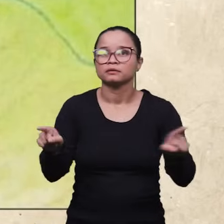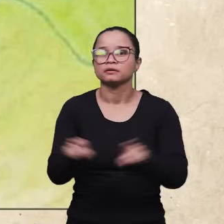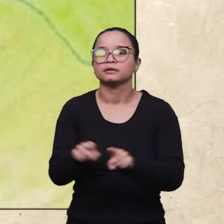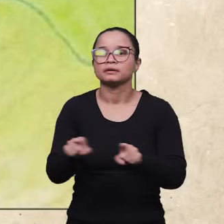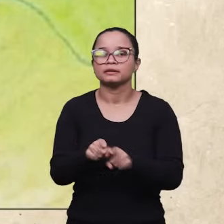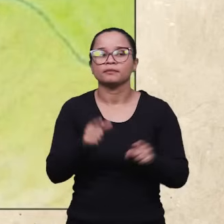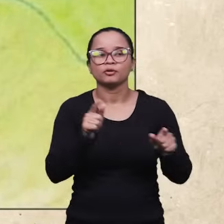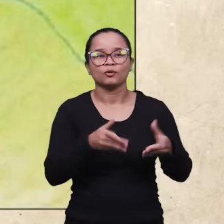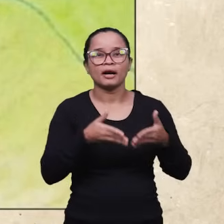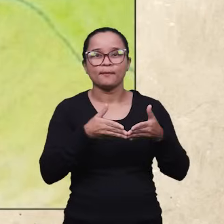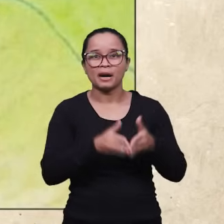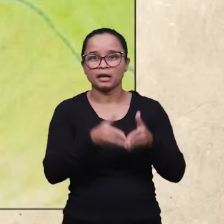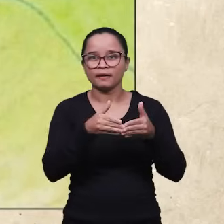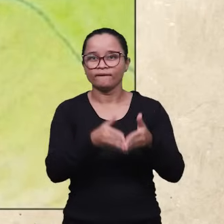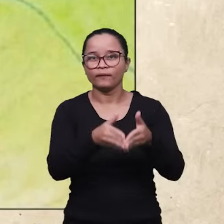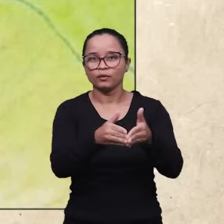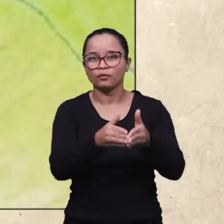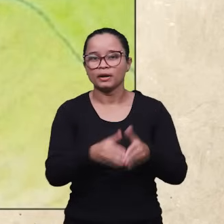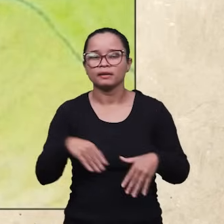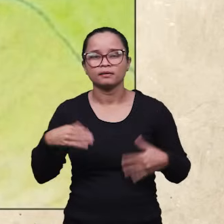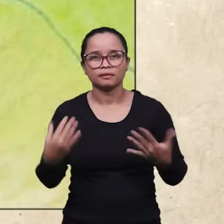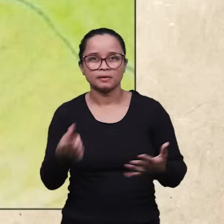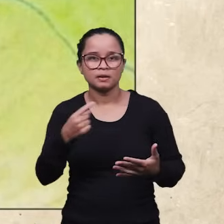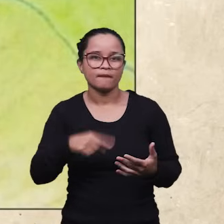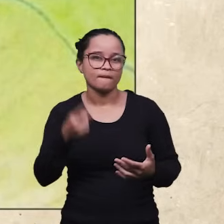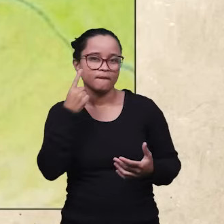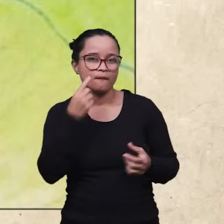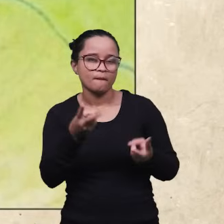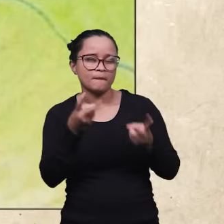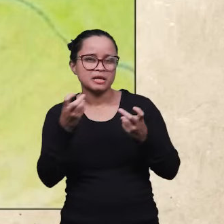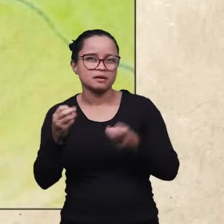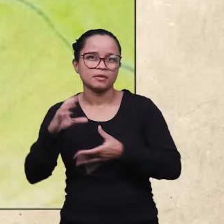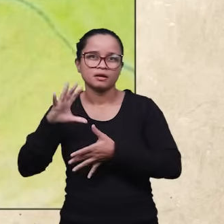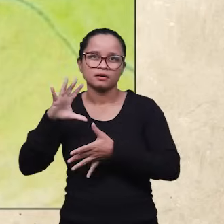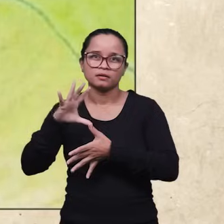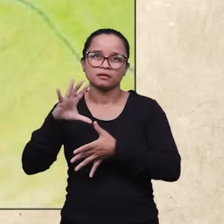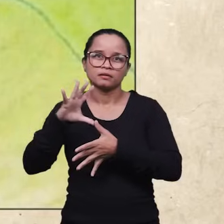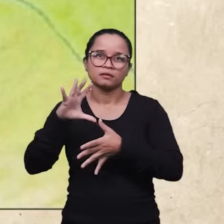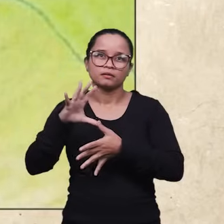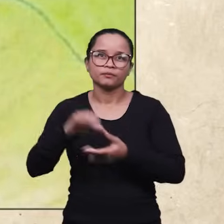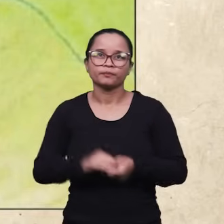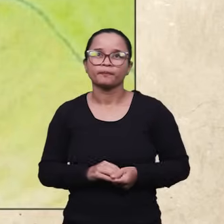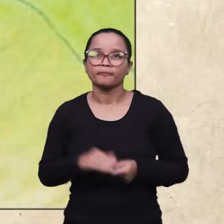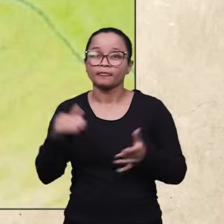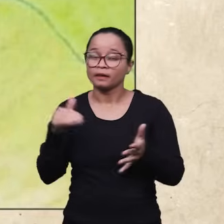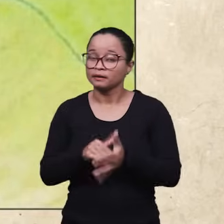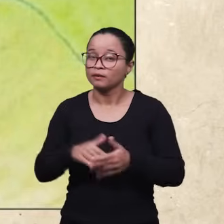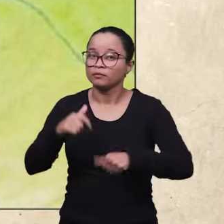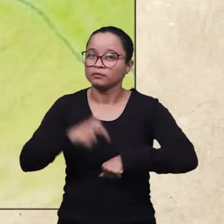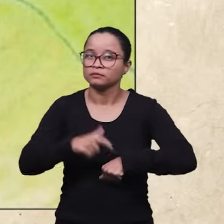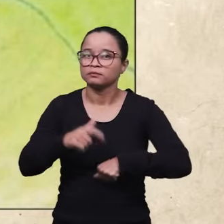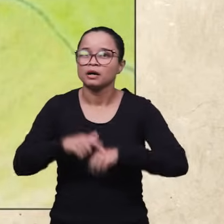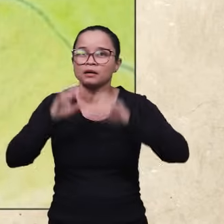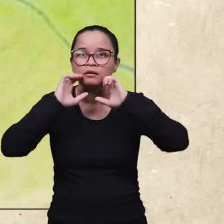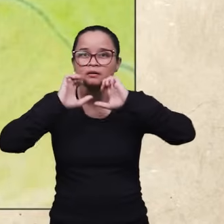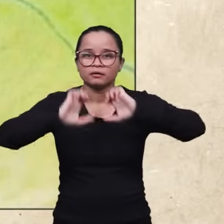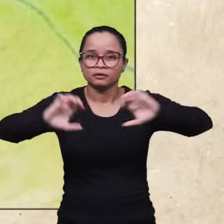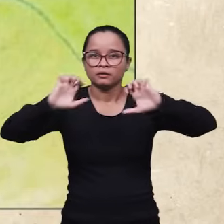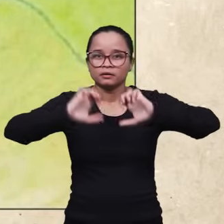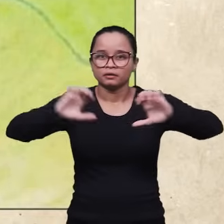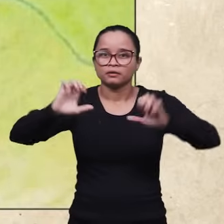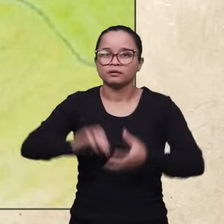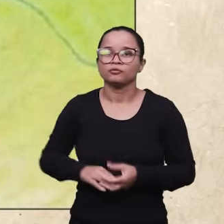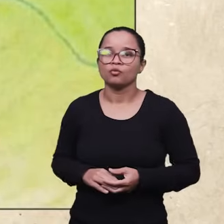portos, né? Então, nós vamos perceber que no mapa, eles até então haviam evangelizado o